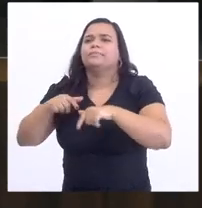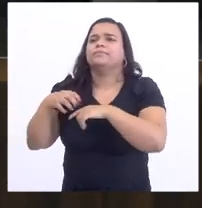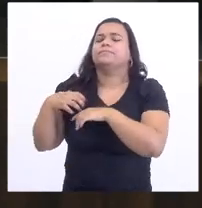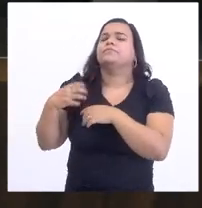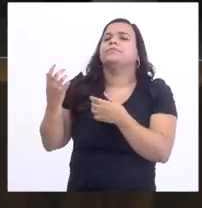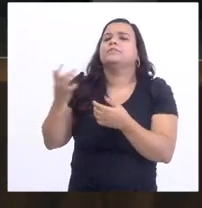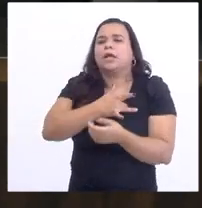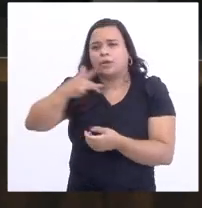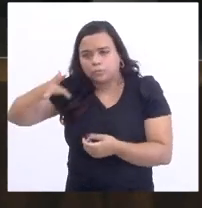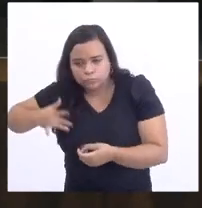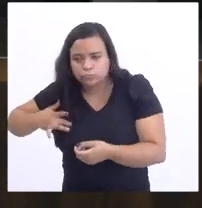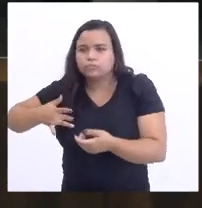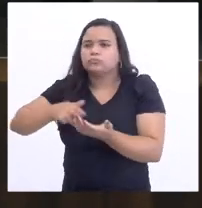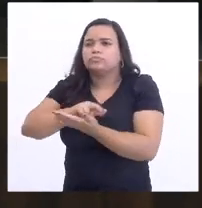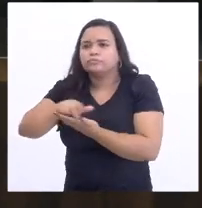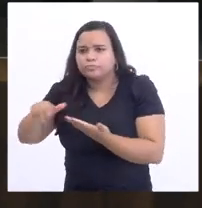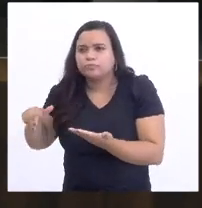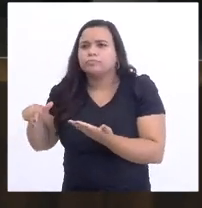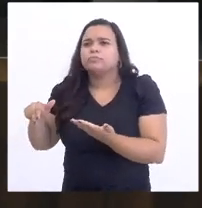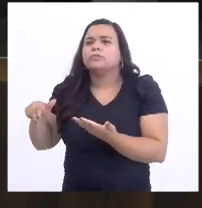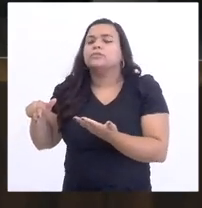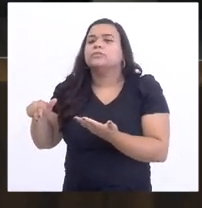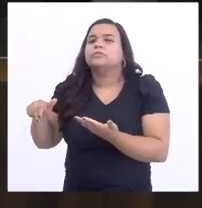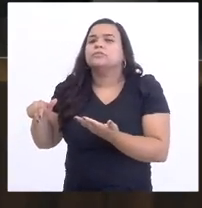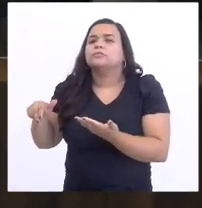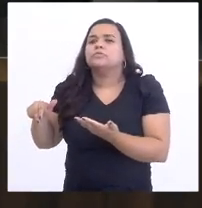parecer pela Comissão de Constituição e Justiça.